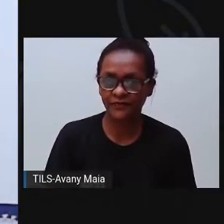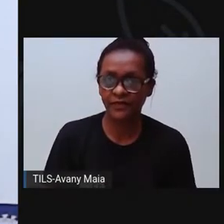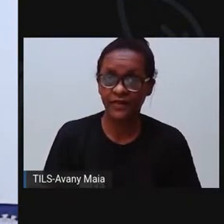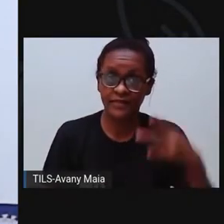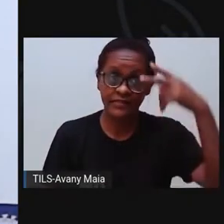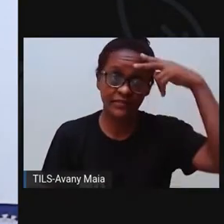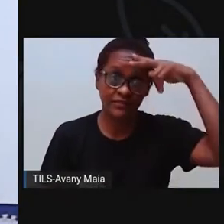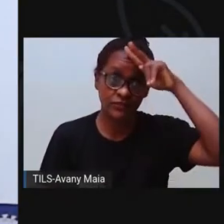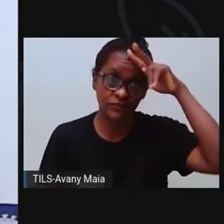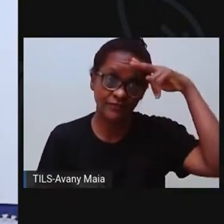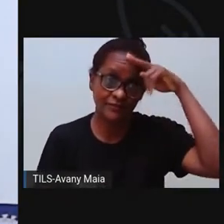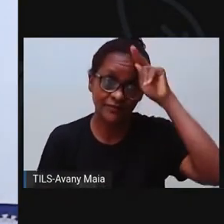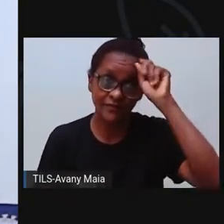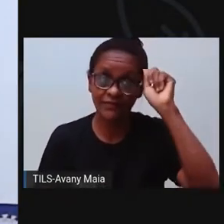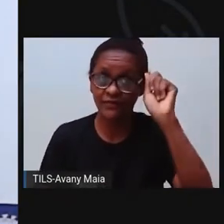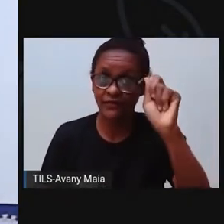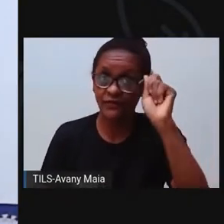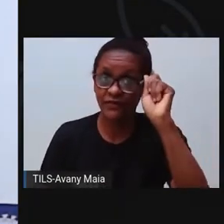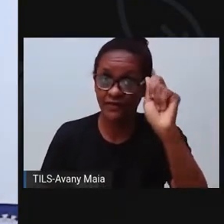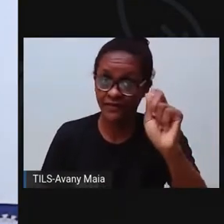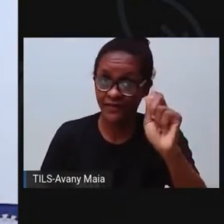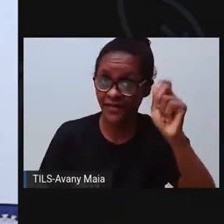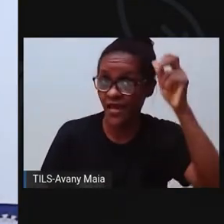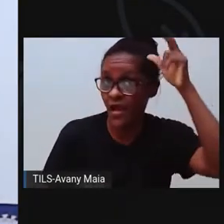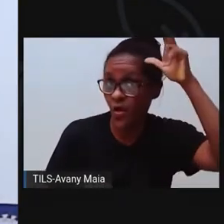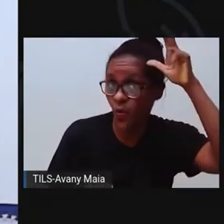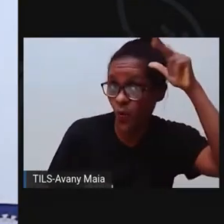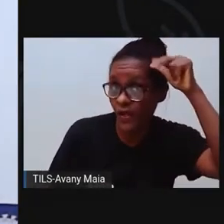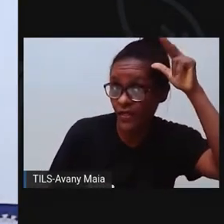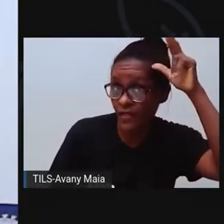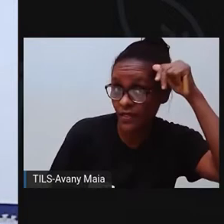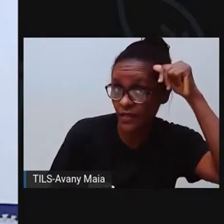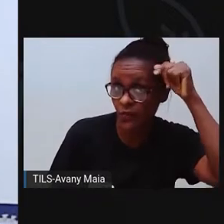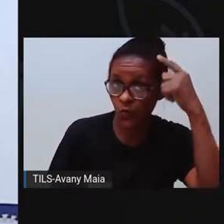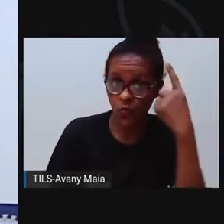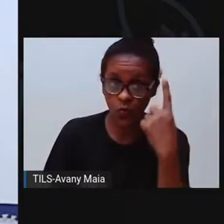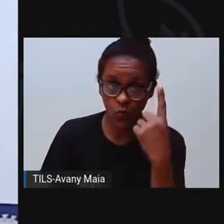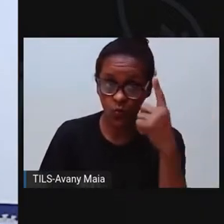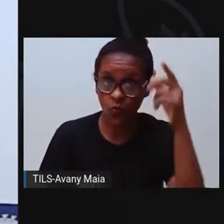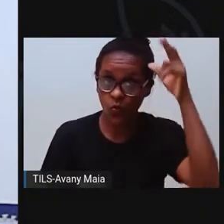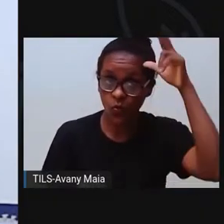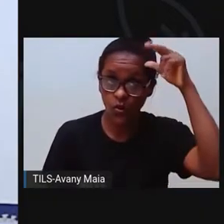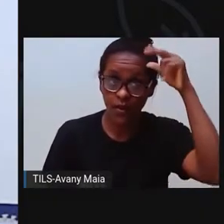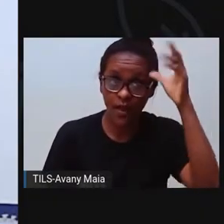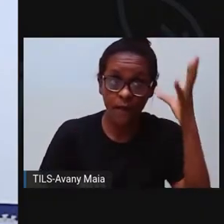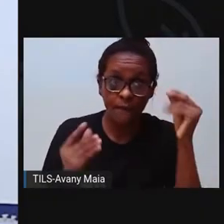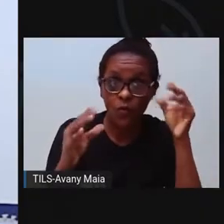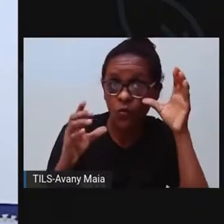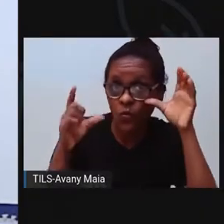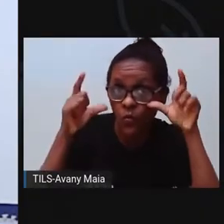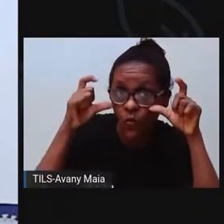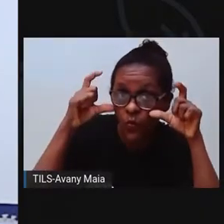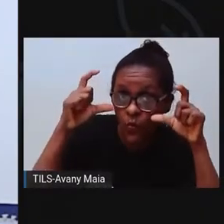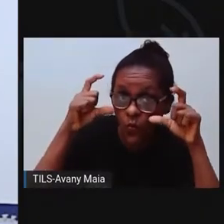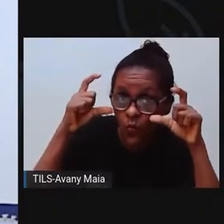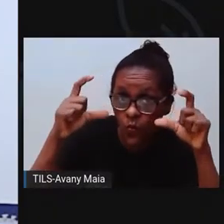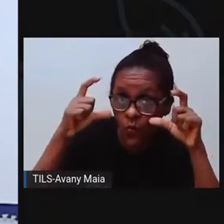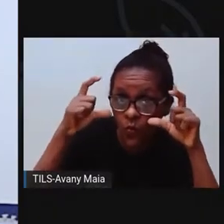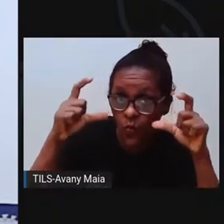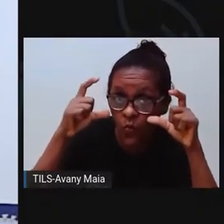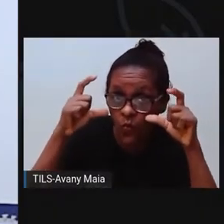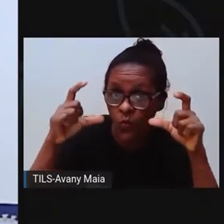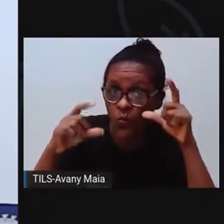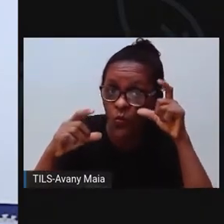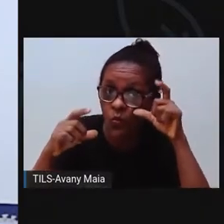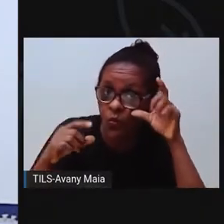Esta história é sobre coelhinho. Um coelho muito curioso e animado, mas que